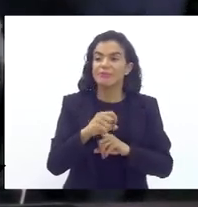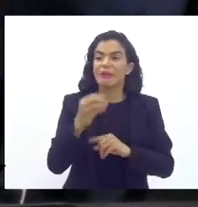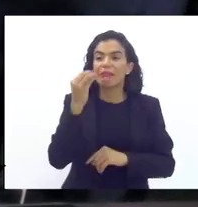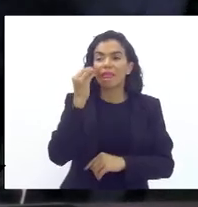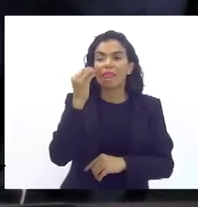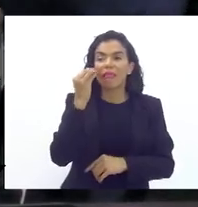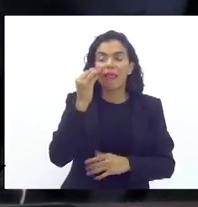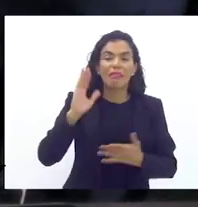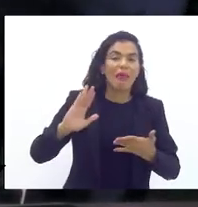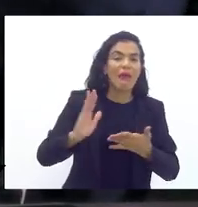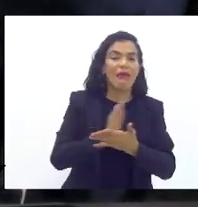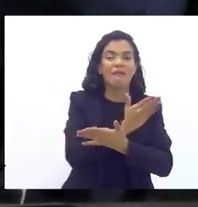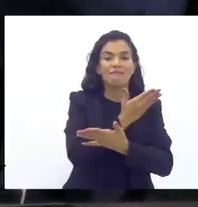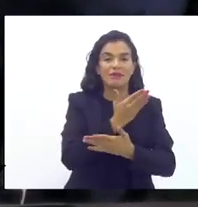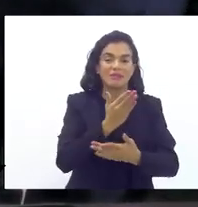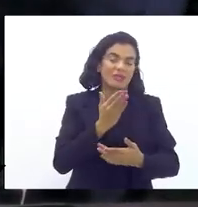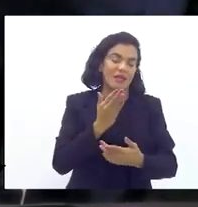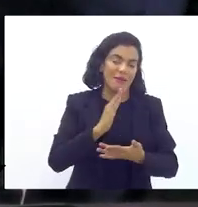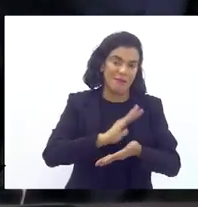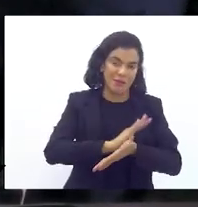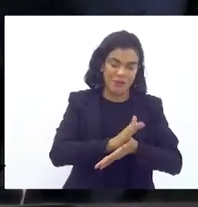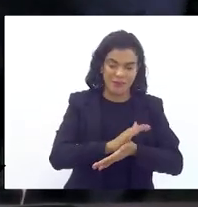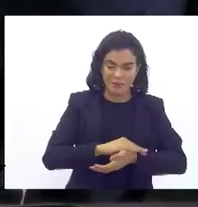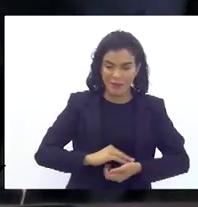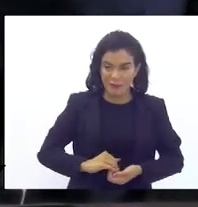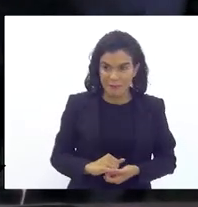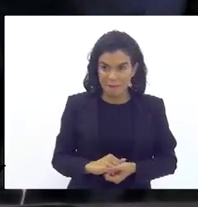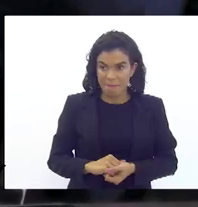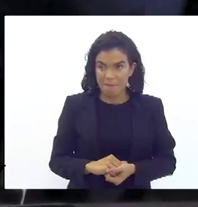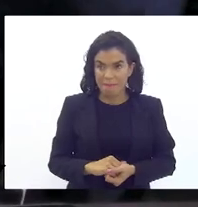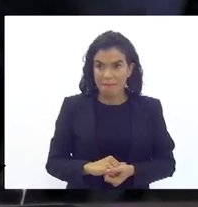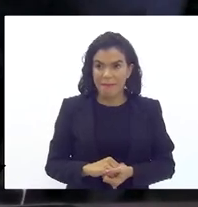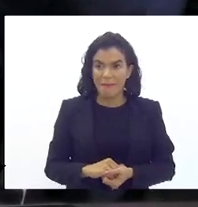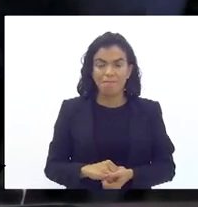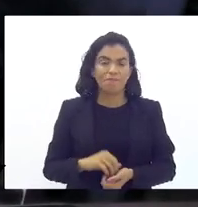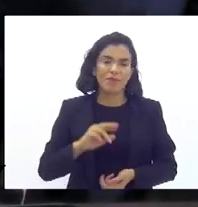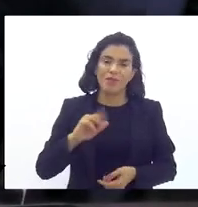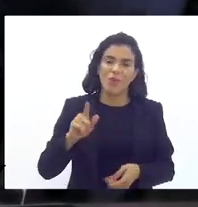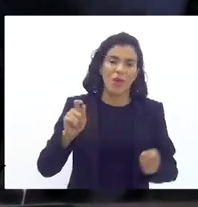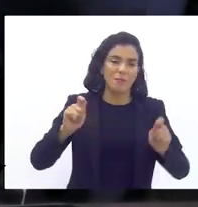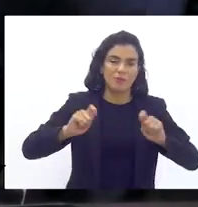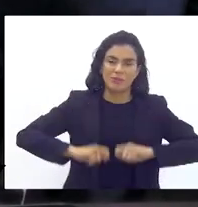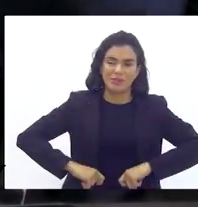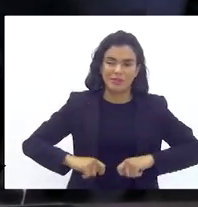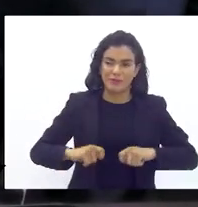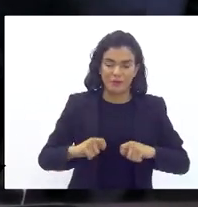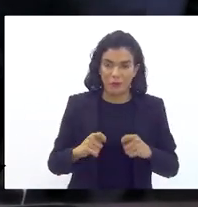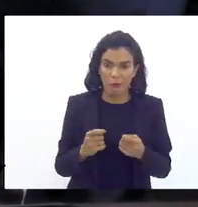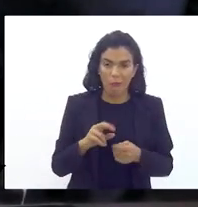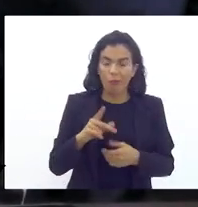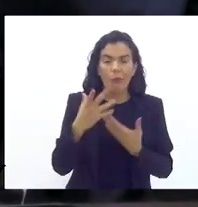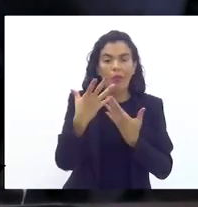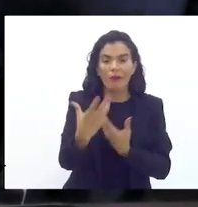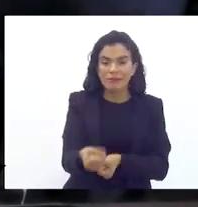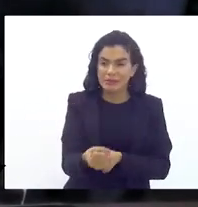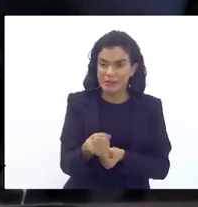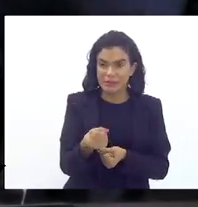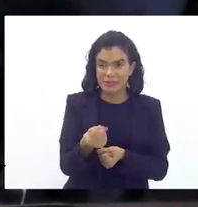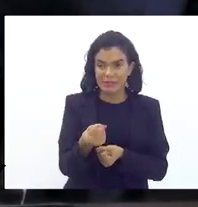afastar os preconceitos de dentro da gente então não é possível não é admissível